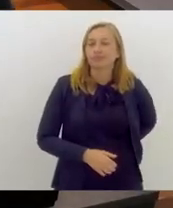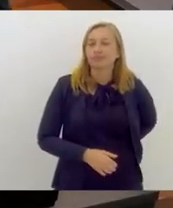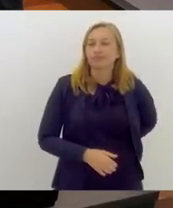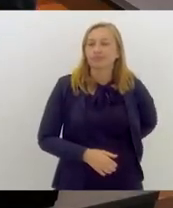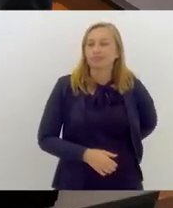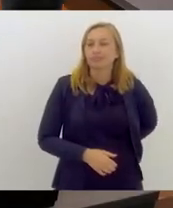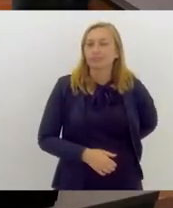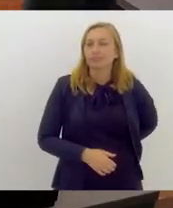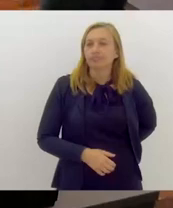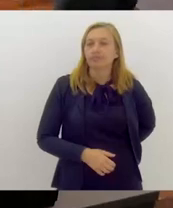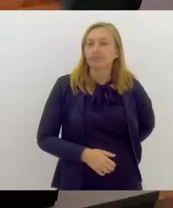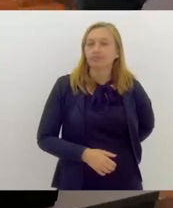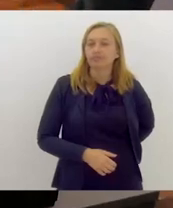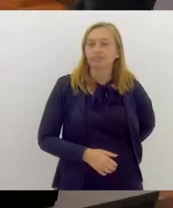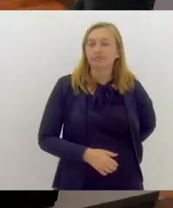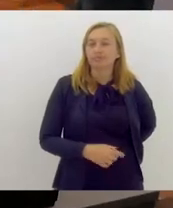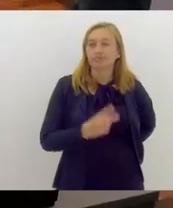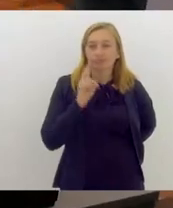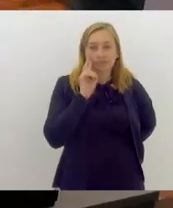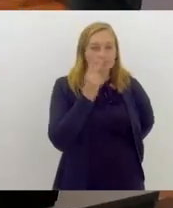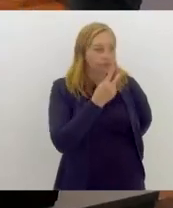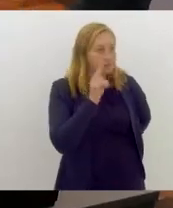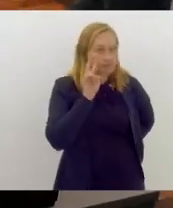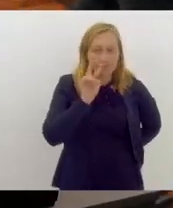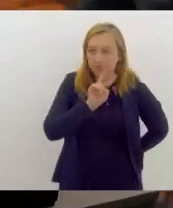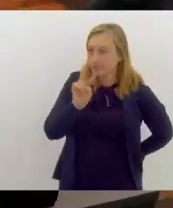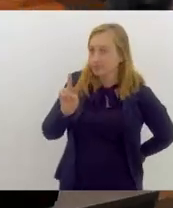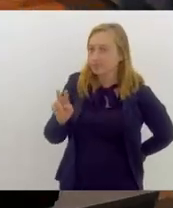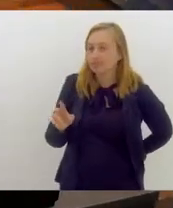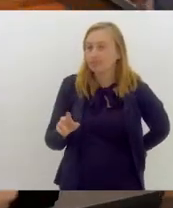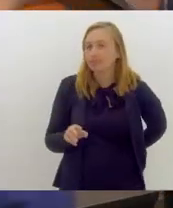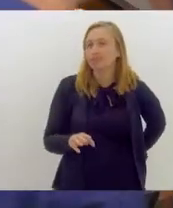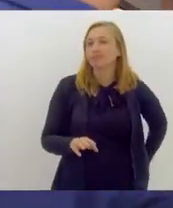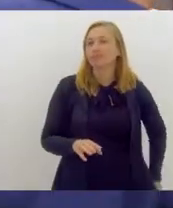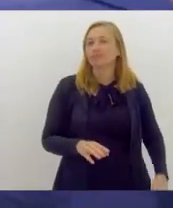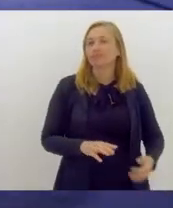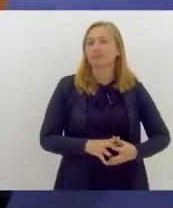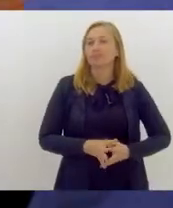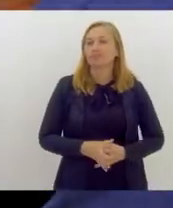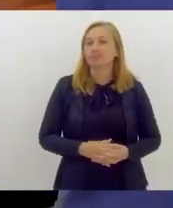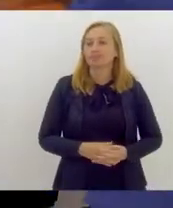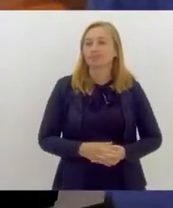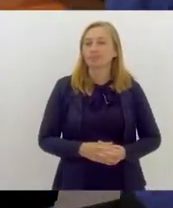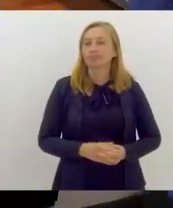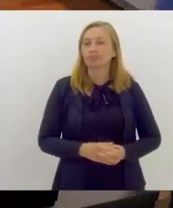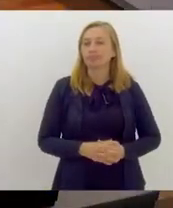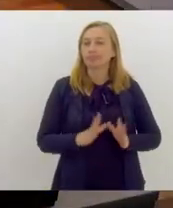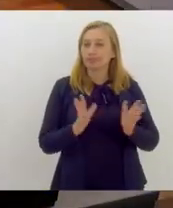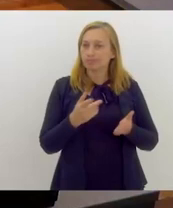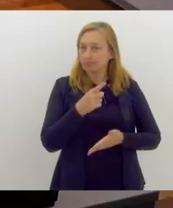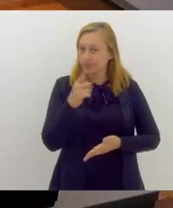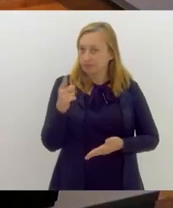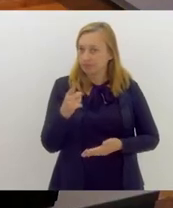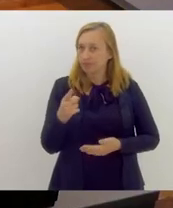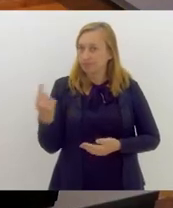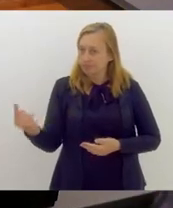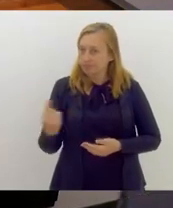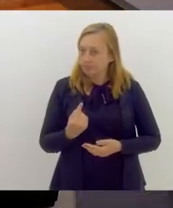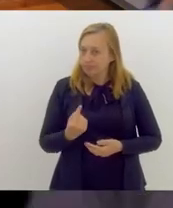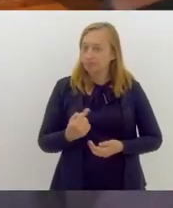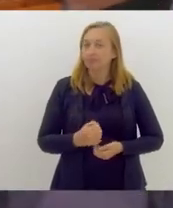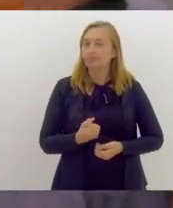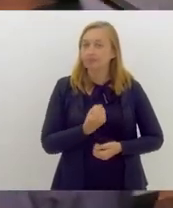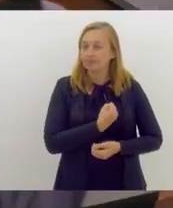eu tô olhando para ele tô olhando para cá é hoje vocês vieram grande